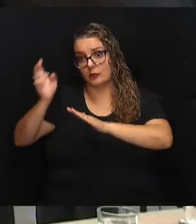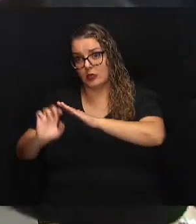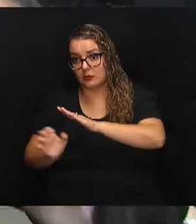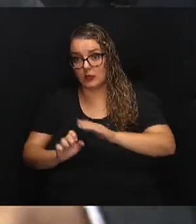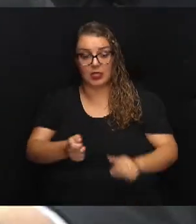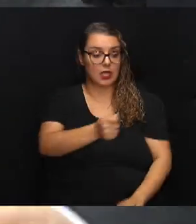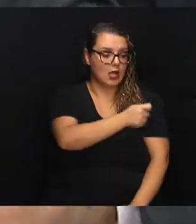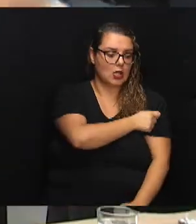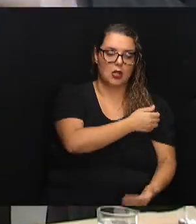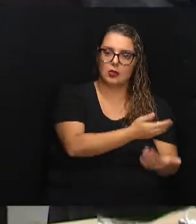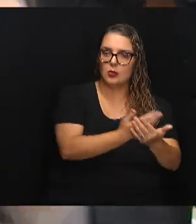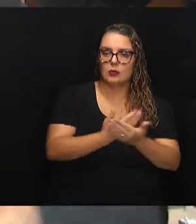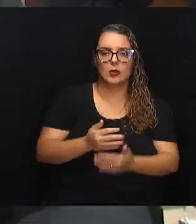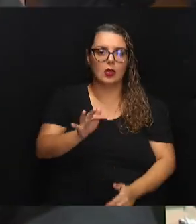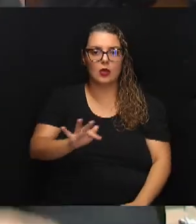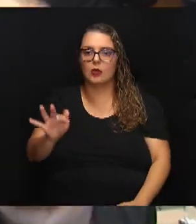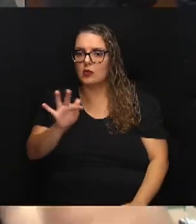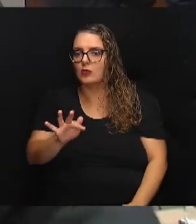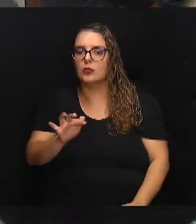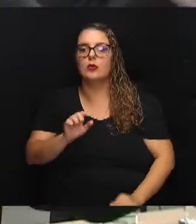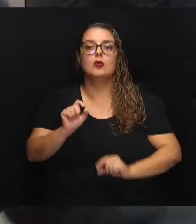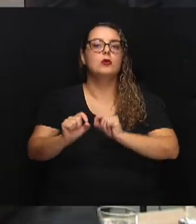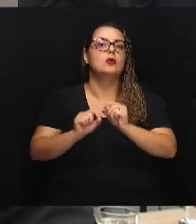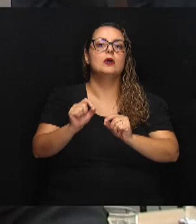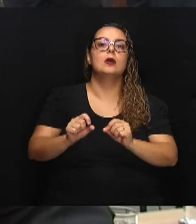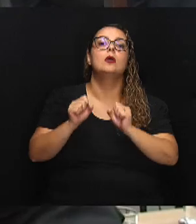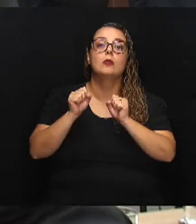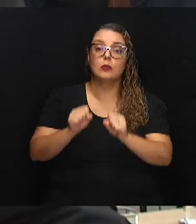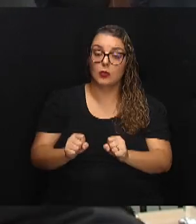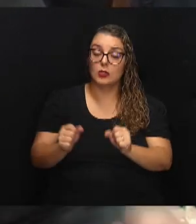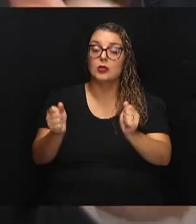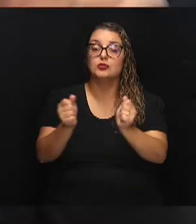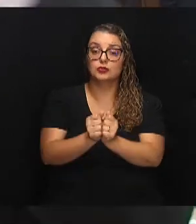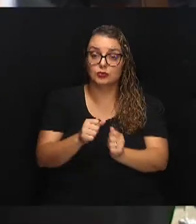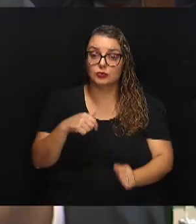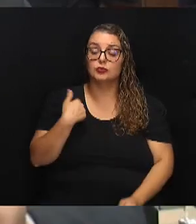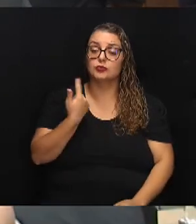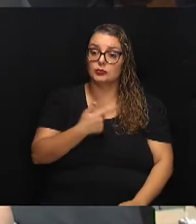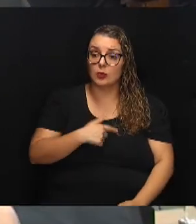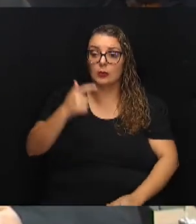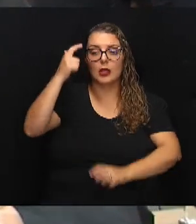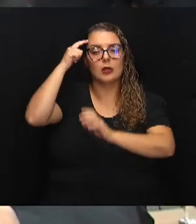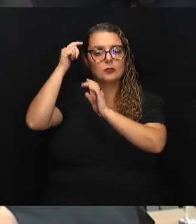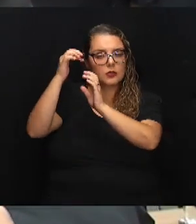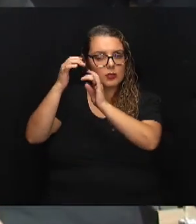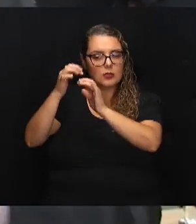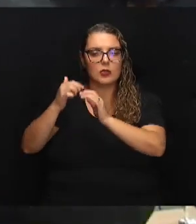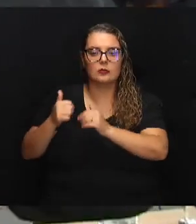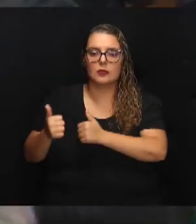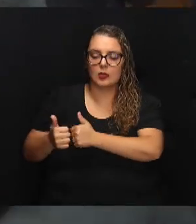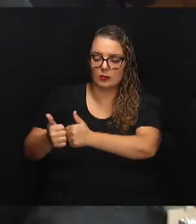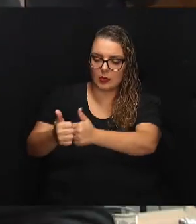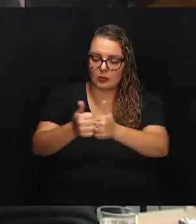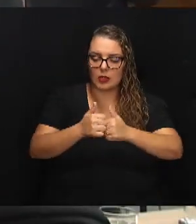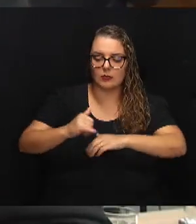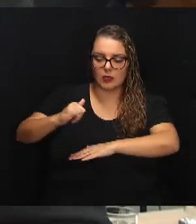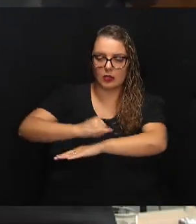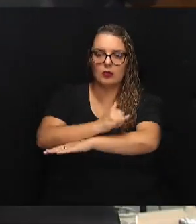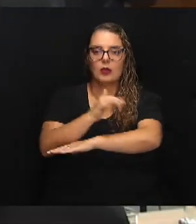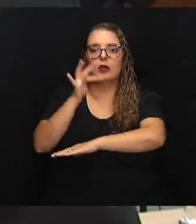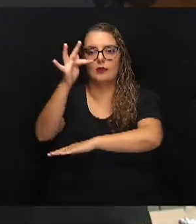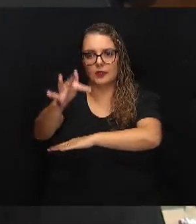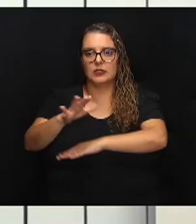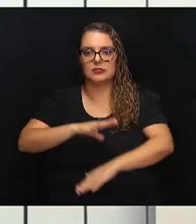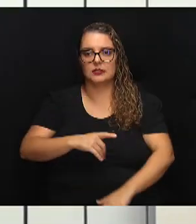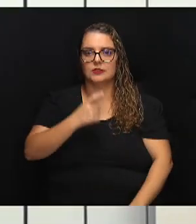estudantes, faculdades, aqueles que puderem estar conosco para pensarmos o entorno do aeroporto e o futuro da cidade